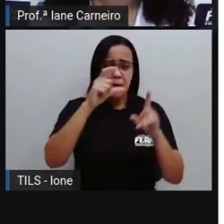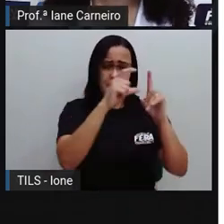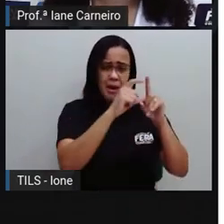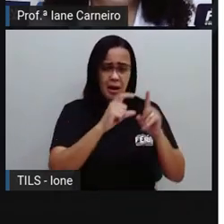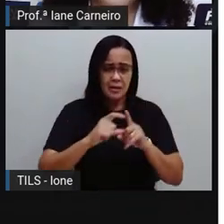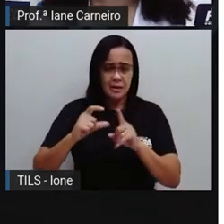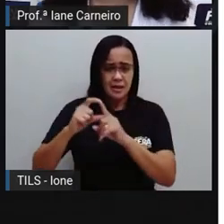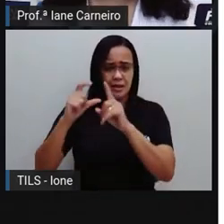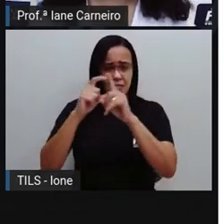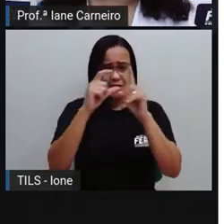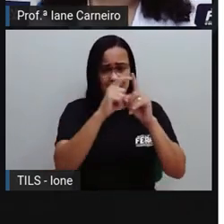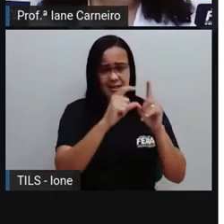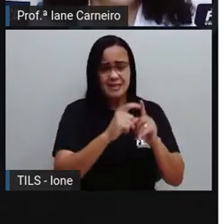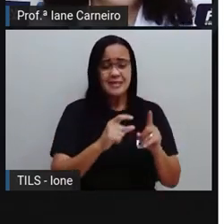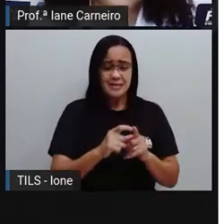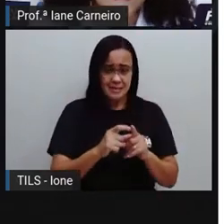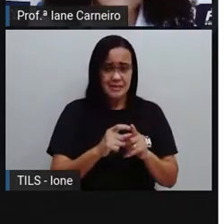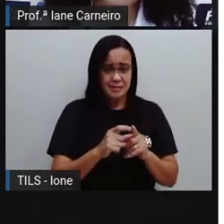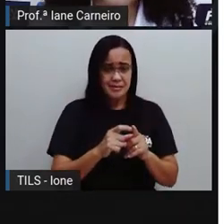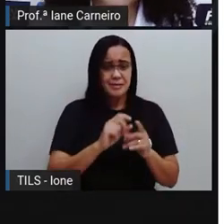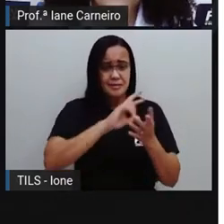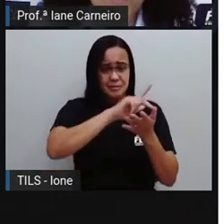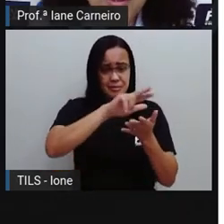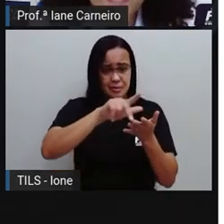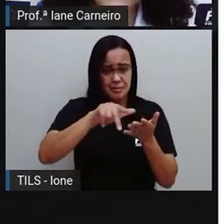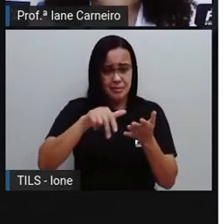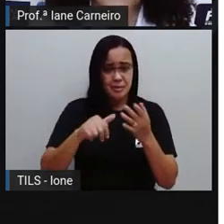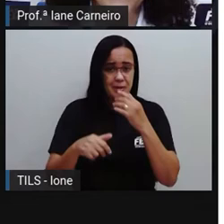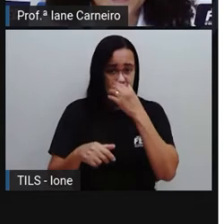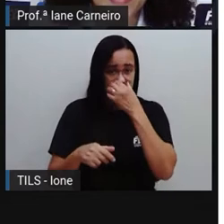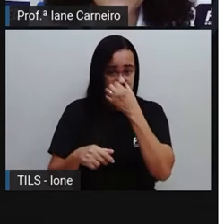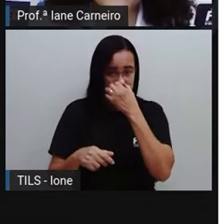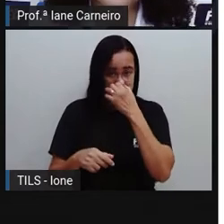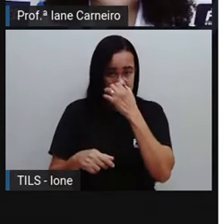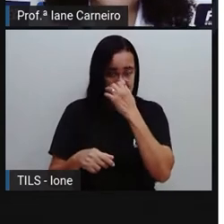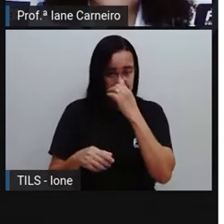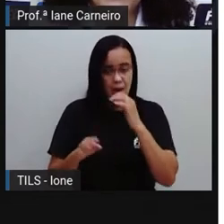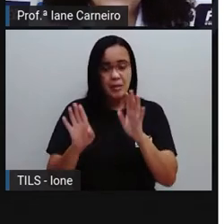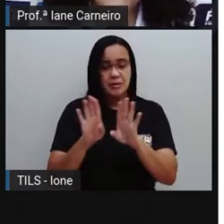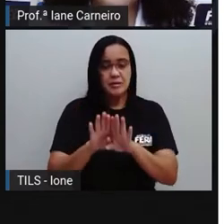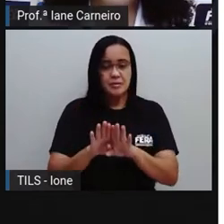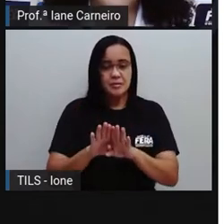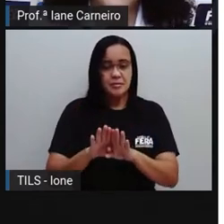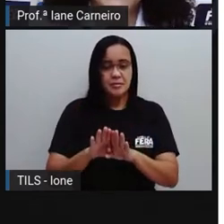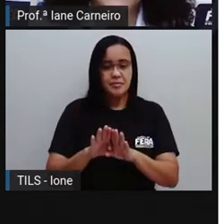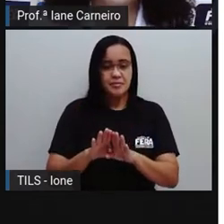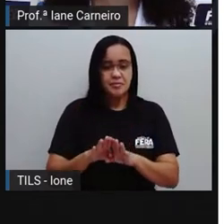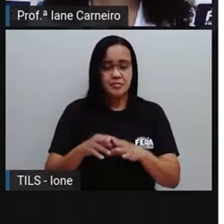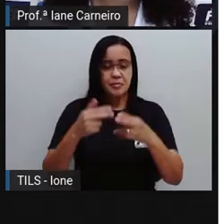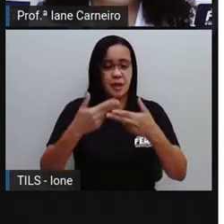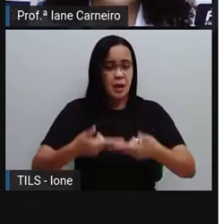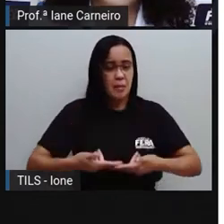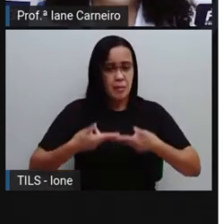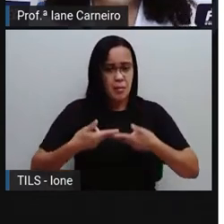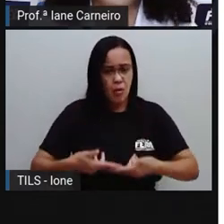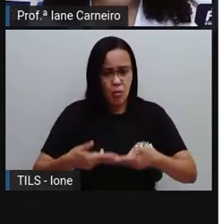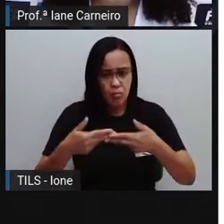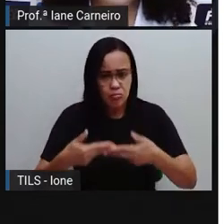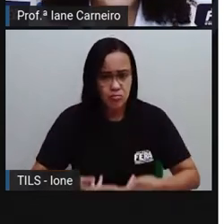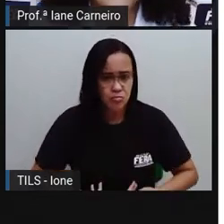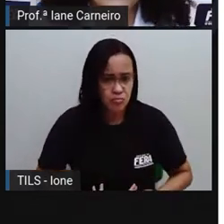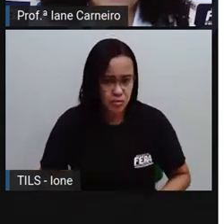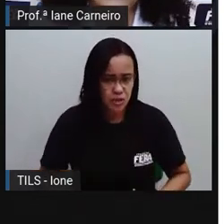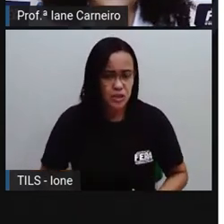pintor português pintava portas paredes Pontes painéis com